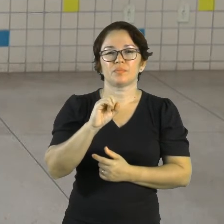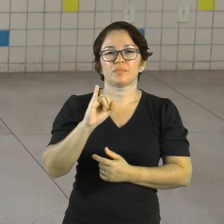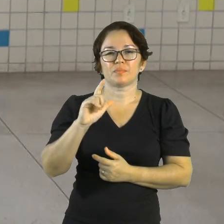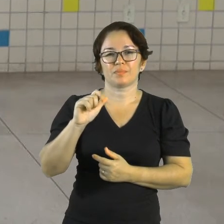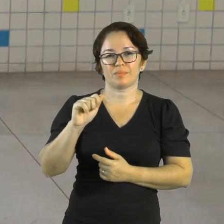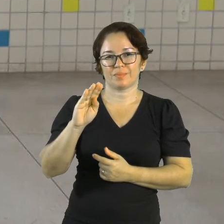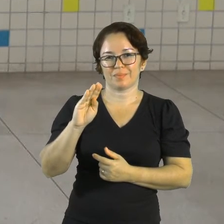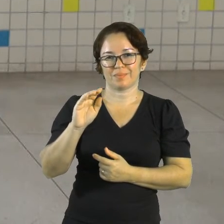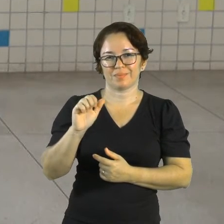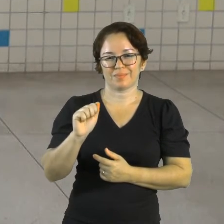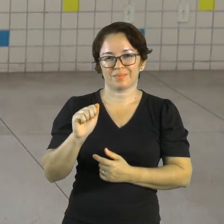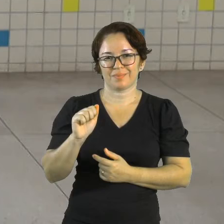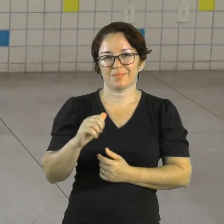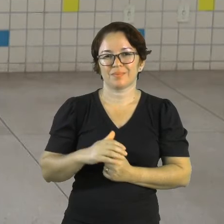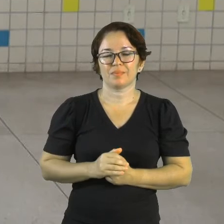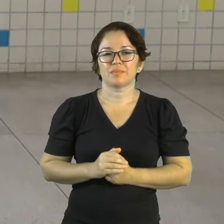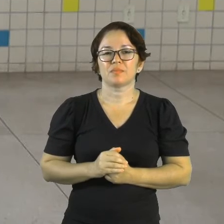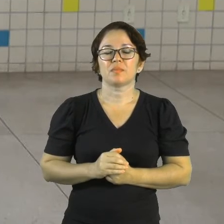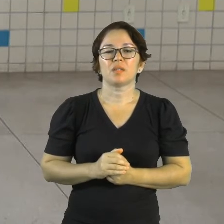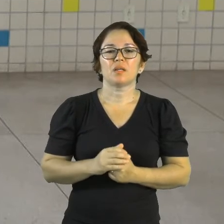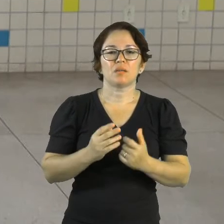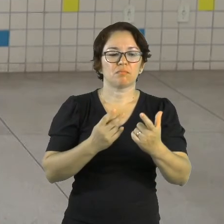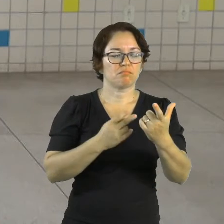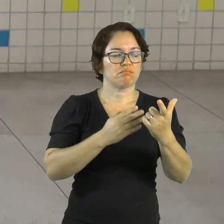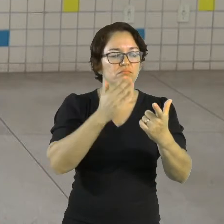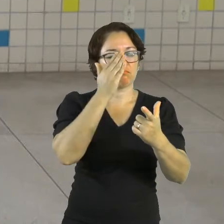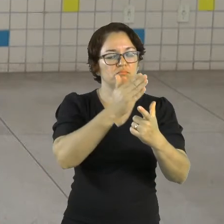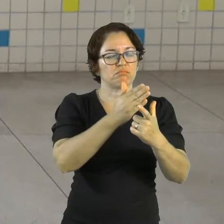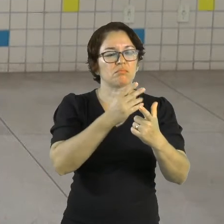dissílaba. E qual é a sílaba tônica?